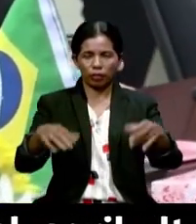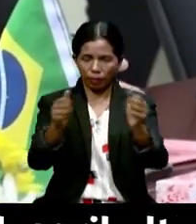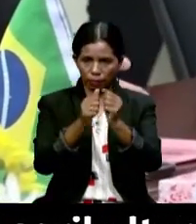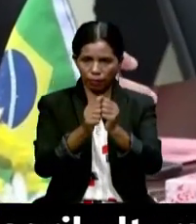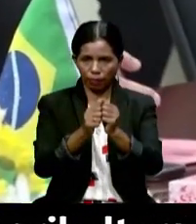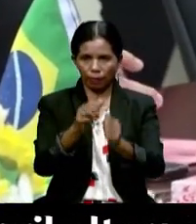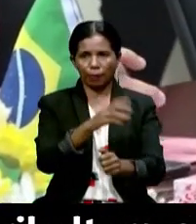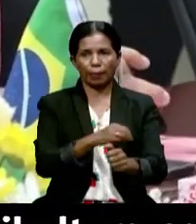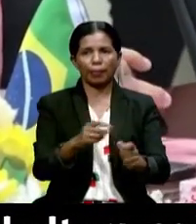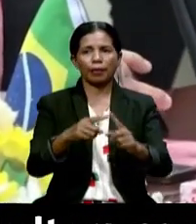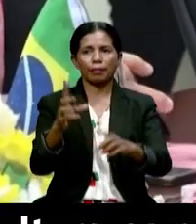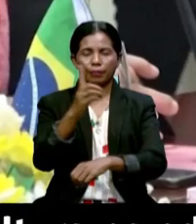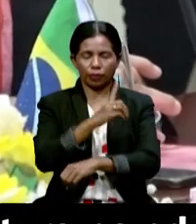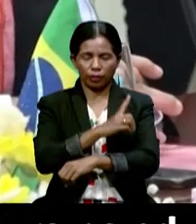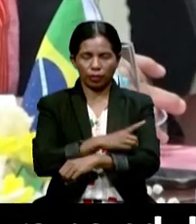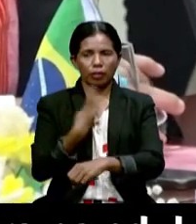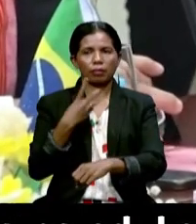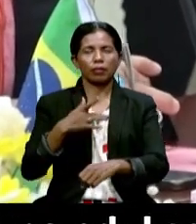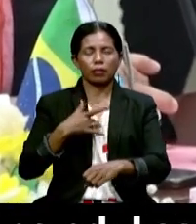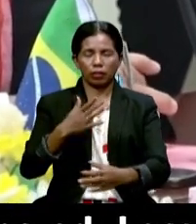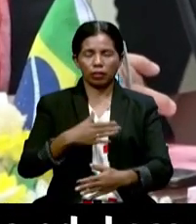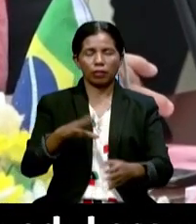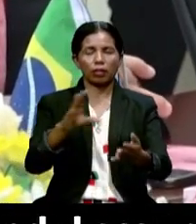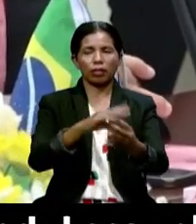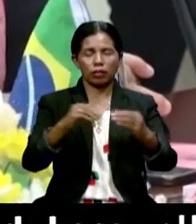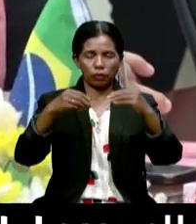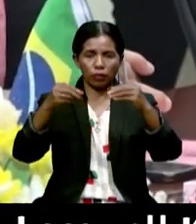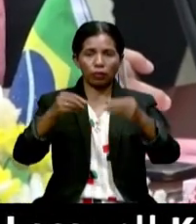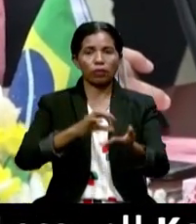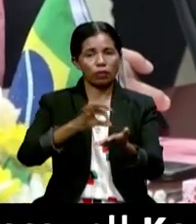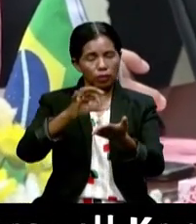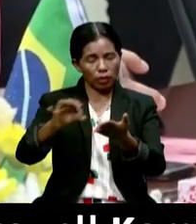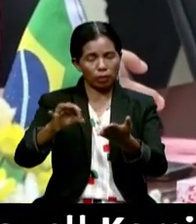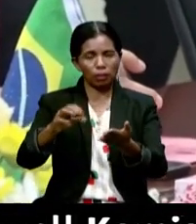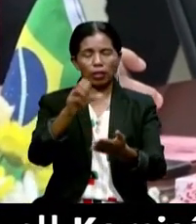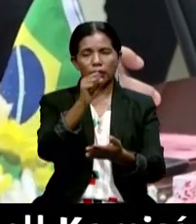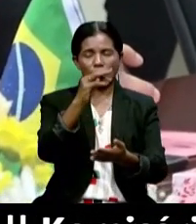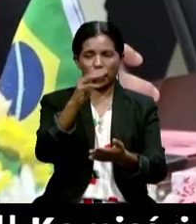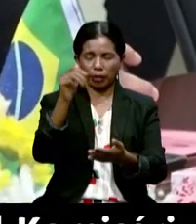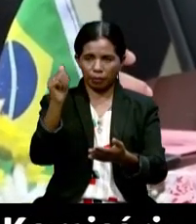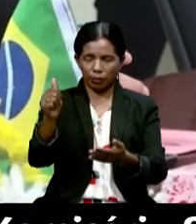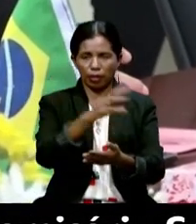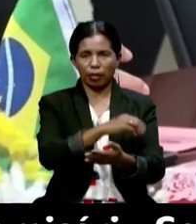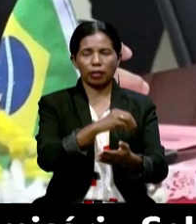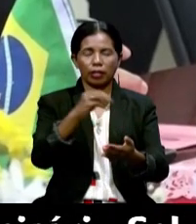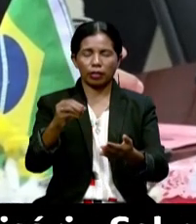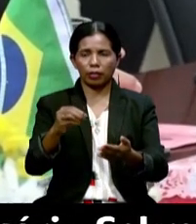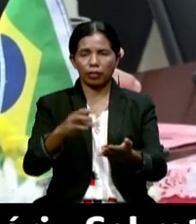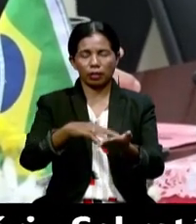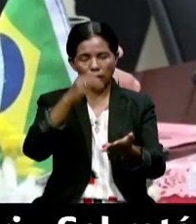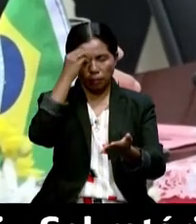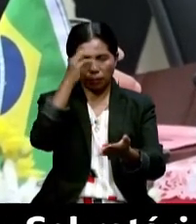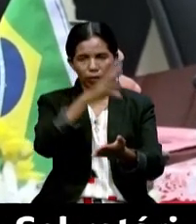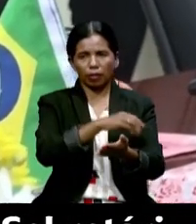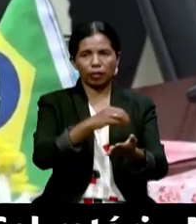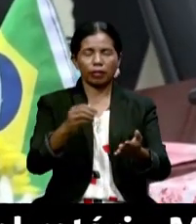Mas hoje é dia de saudarmos o ensino secundário técnico vocacional, que reabre uma nova vertente da rica sinergia que